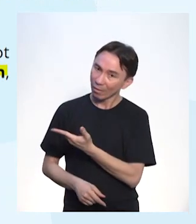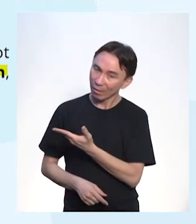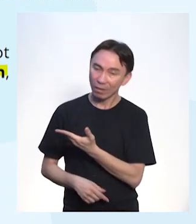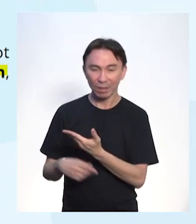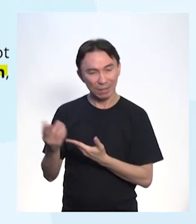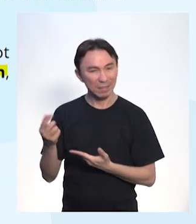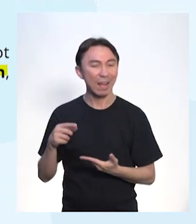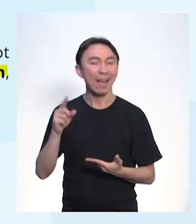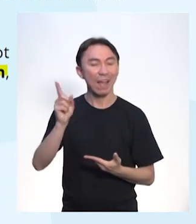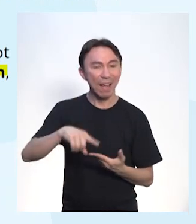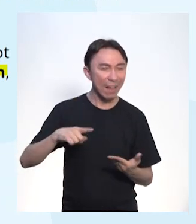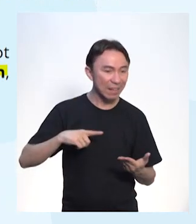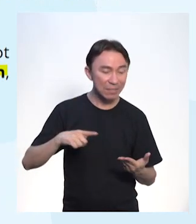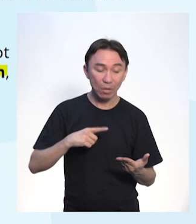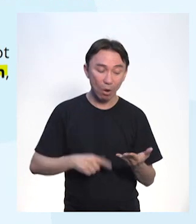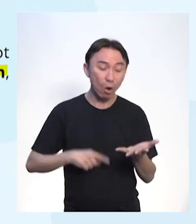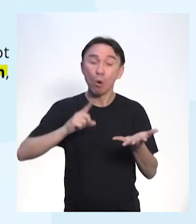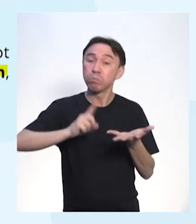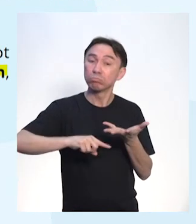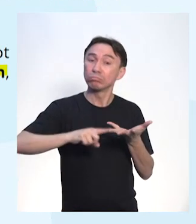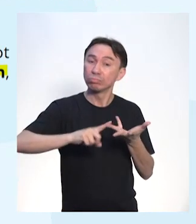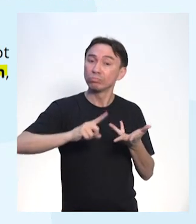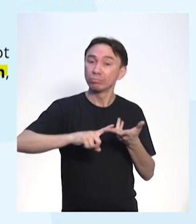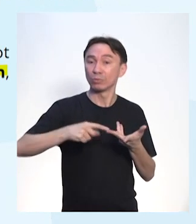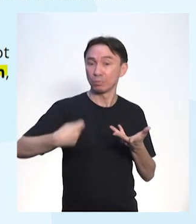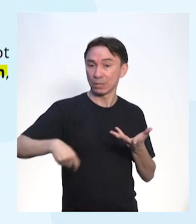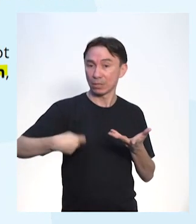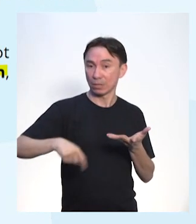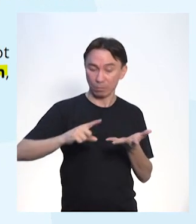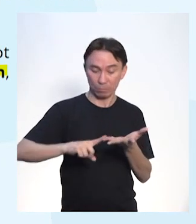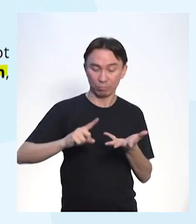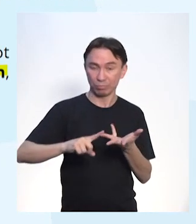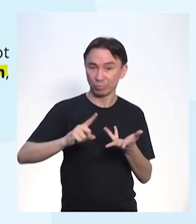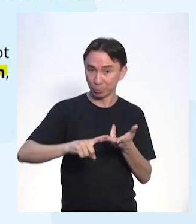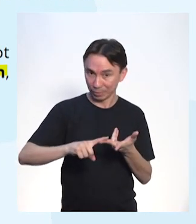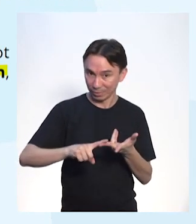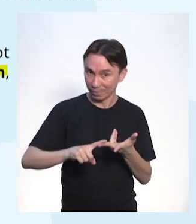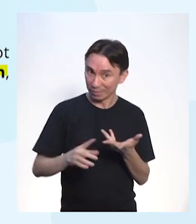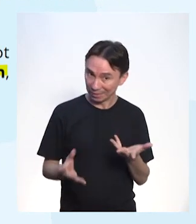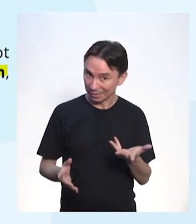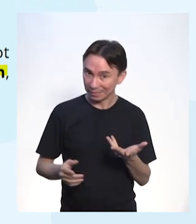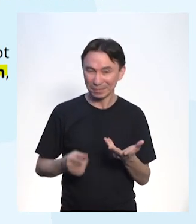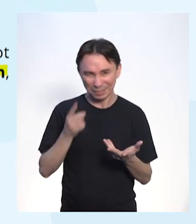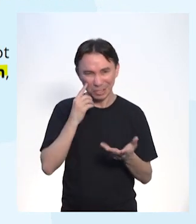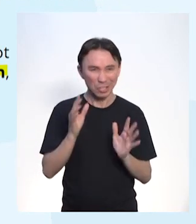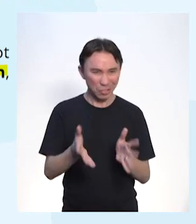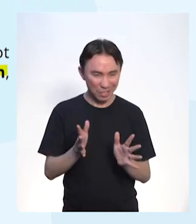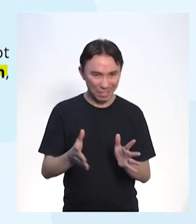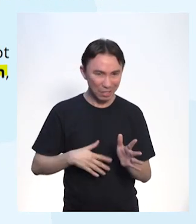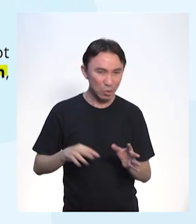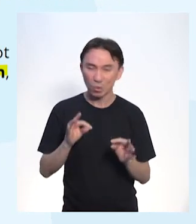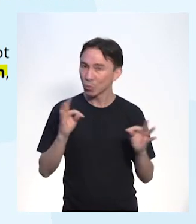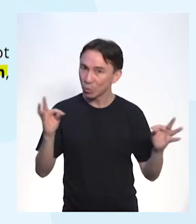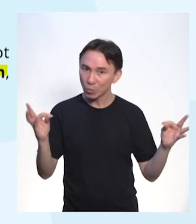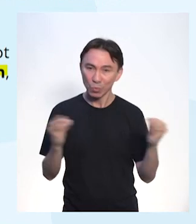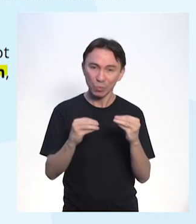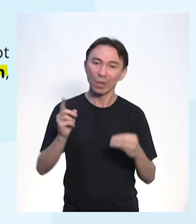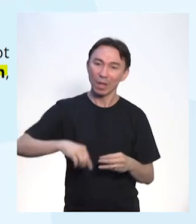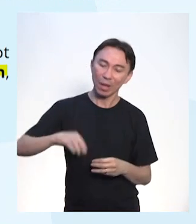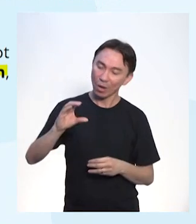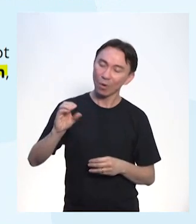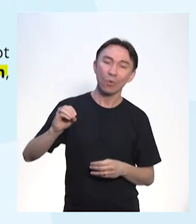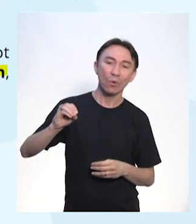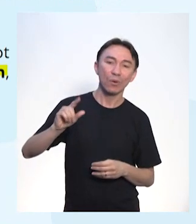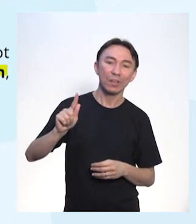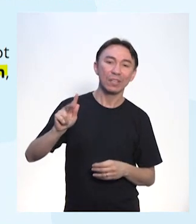condições. Então, com isso, vocês viram, olha só, o texto, eu fui marcando em amarelo todos os cognatos, e aí